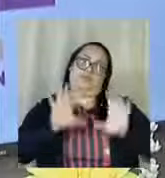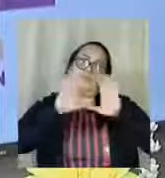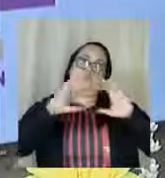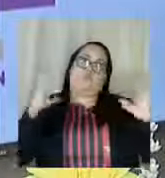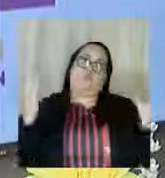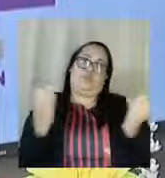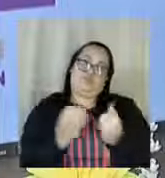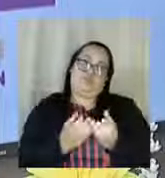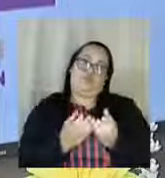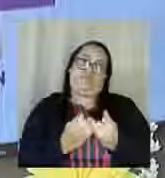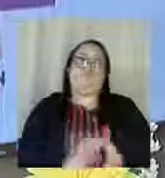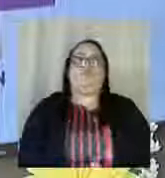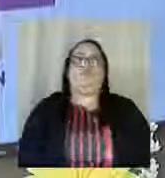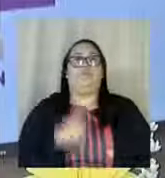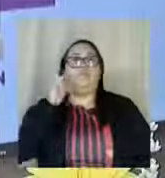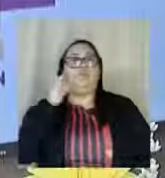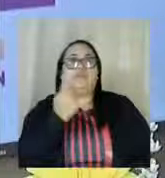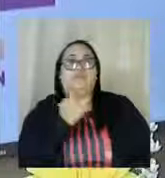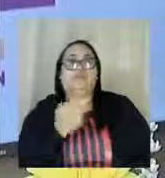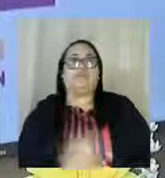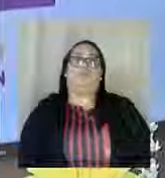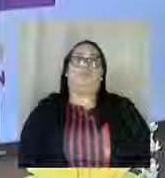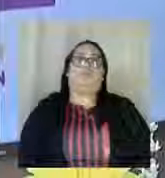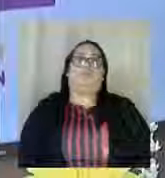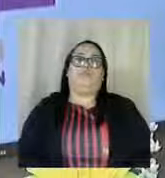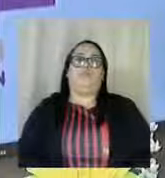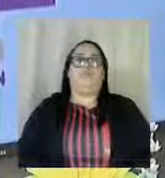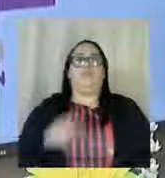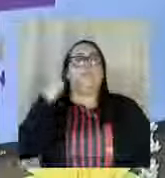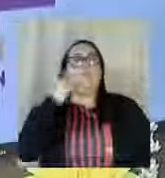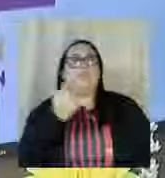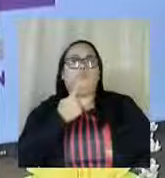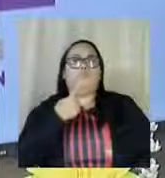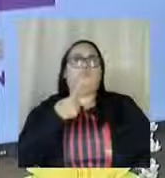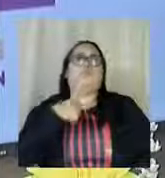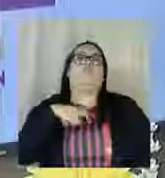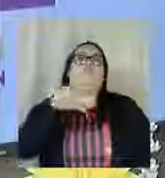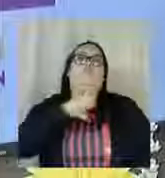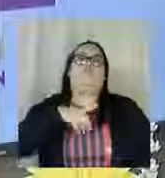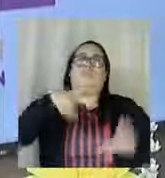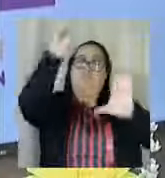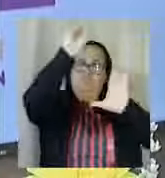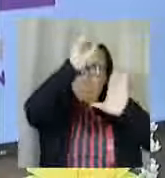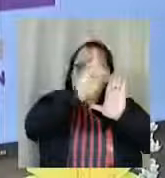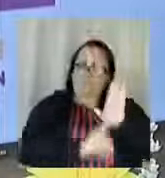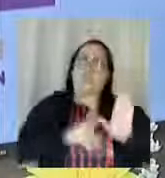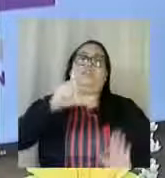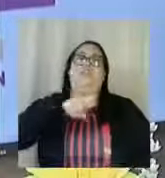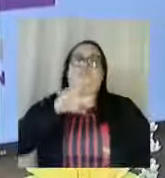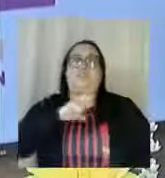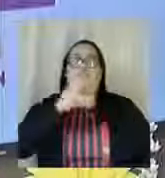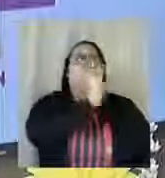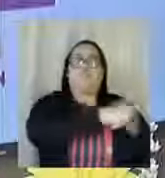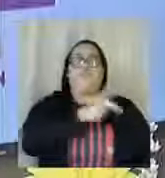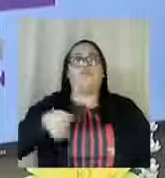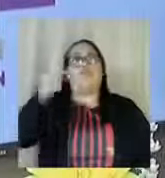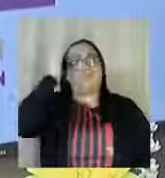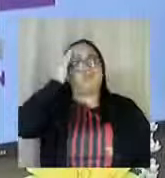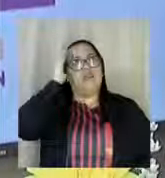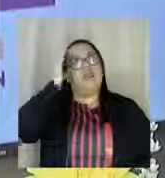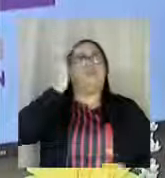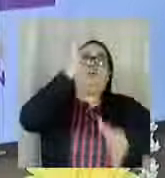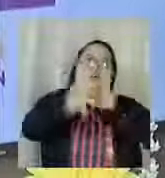comunicação. A pessoa surda tem o direito de ter professores que saibam